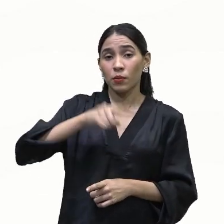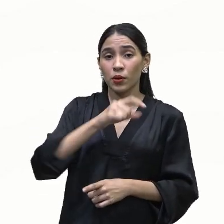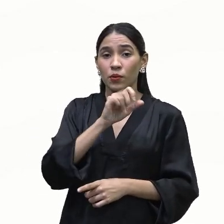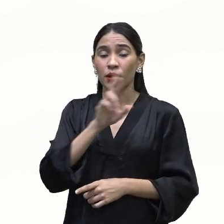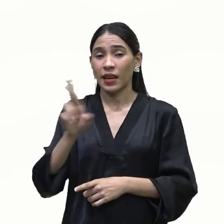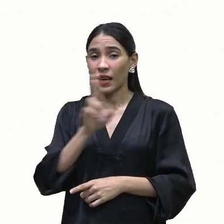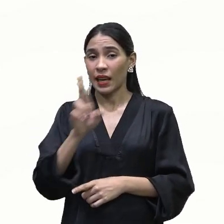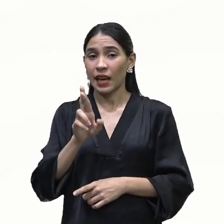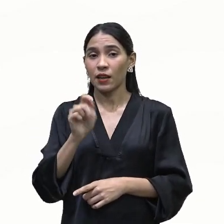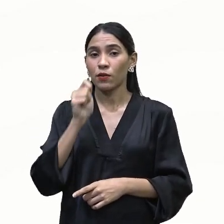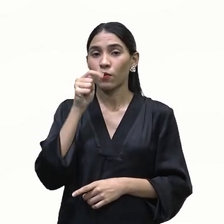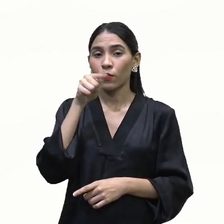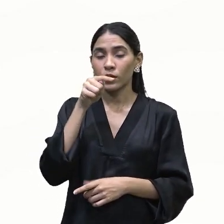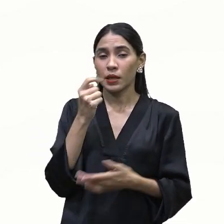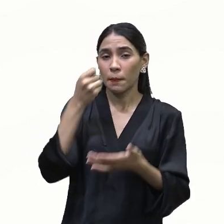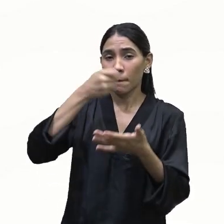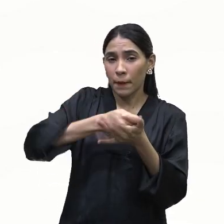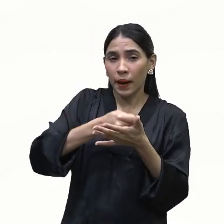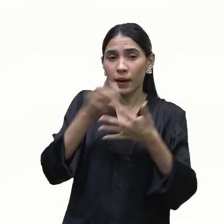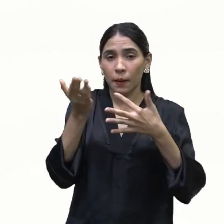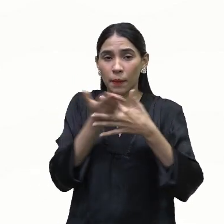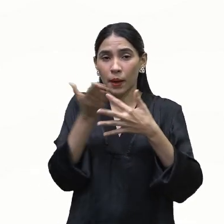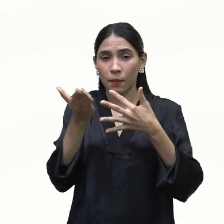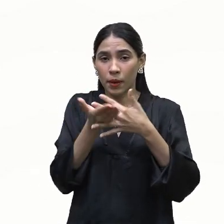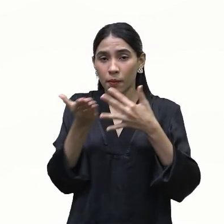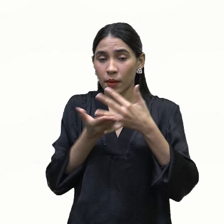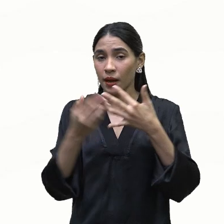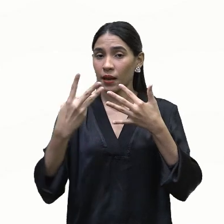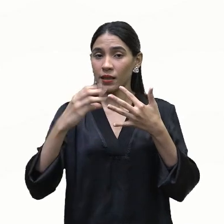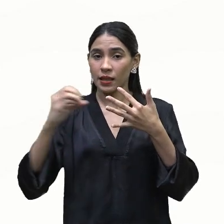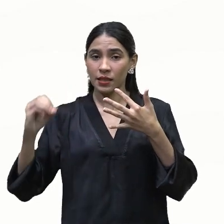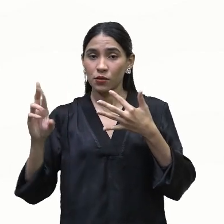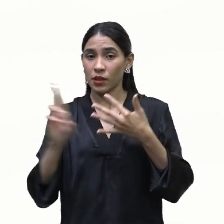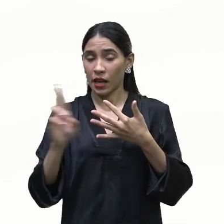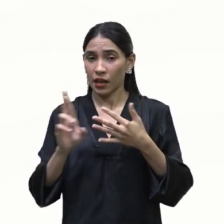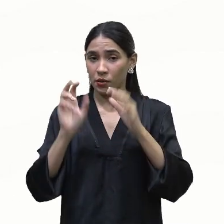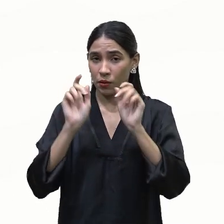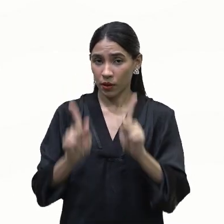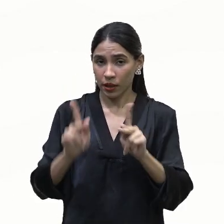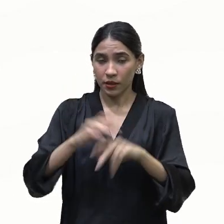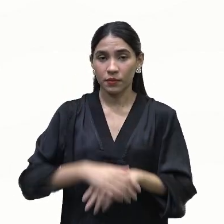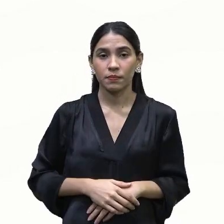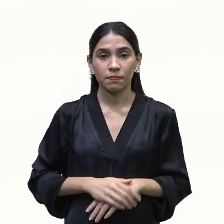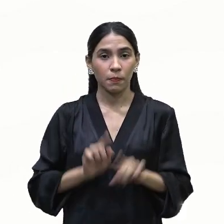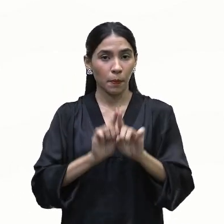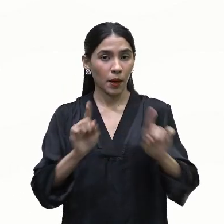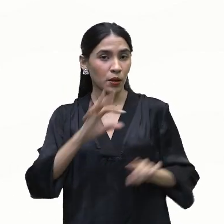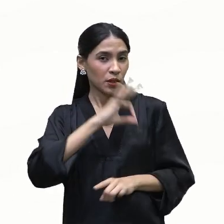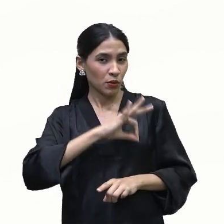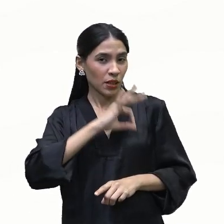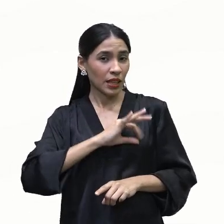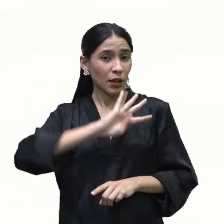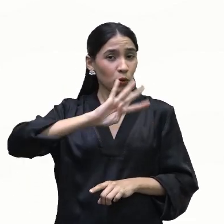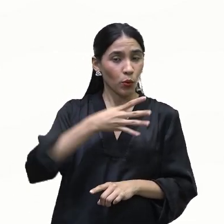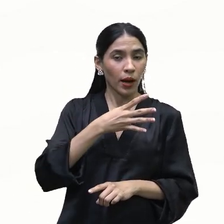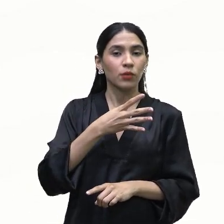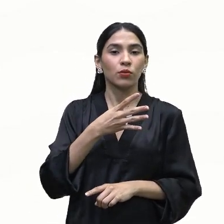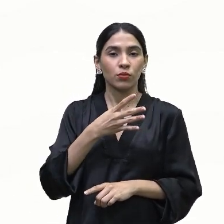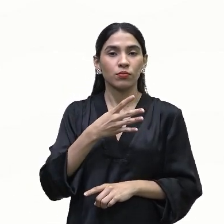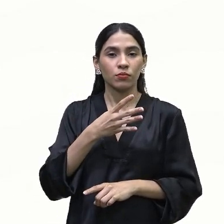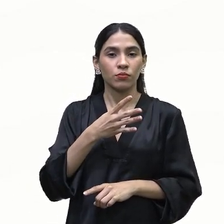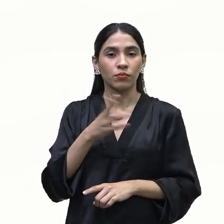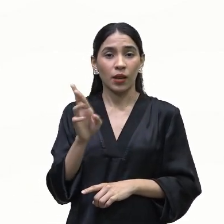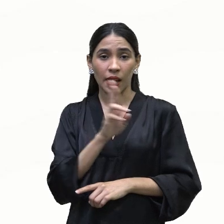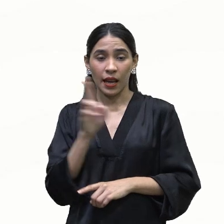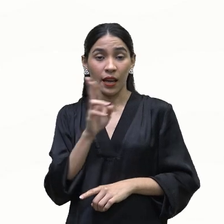você vai pagá-lo em parcelas de R$300. Ok. O teu salário é de R$4.000. Você já